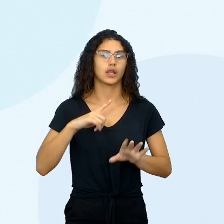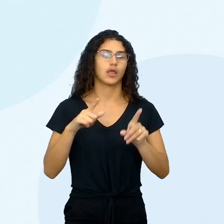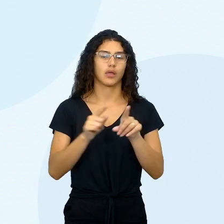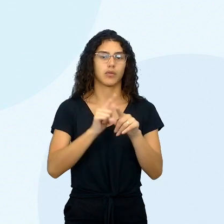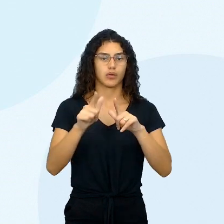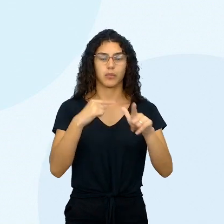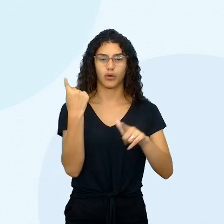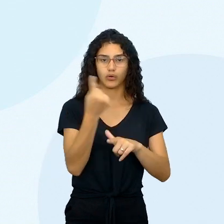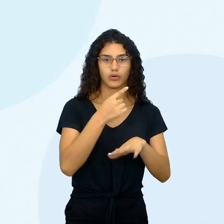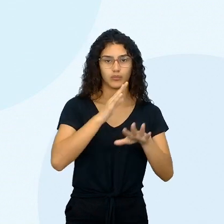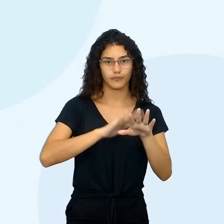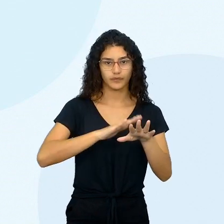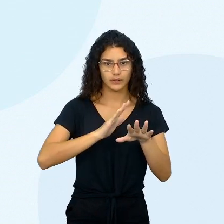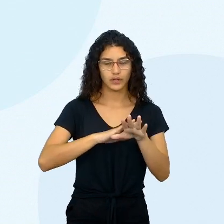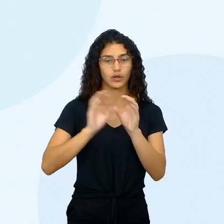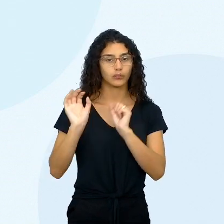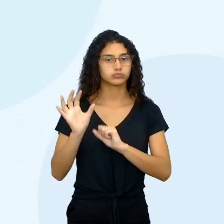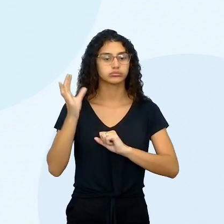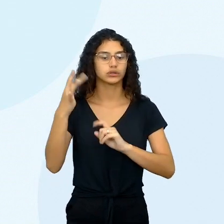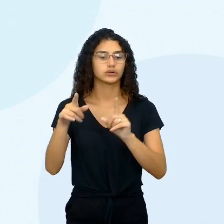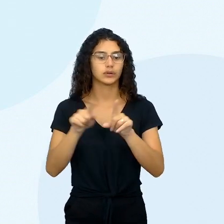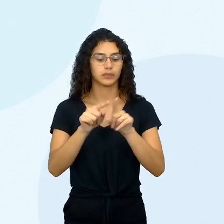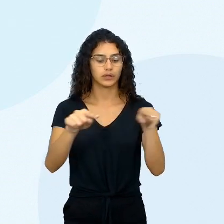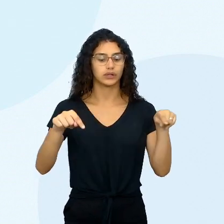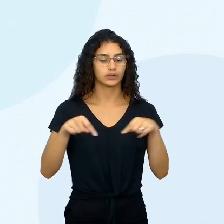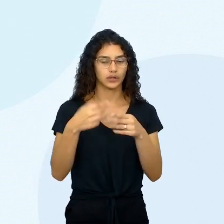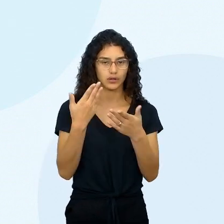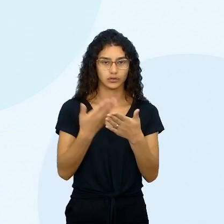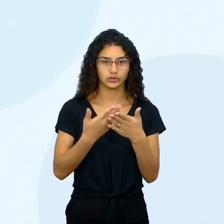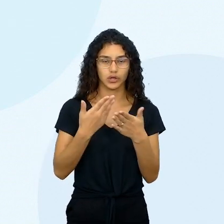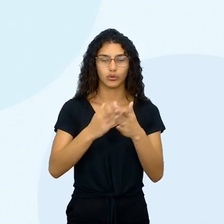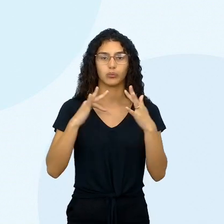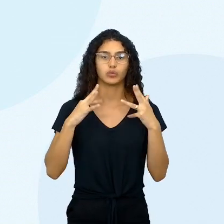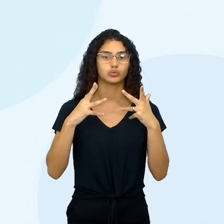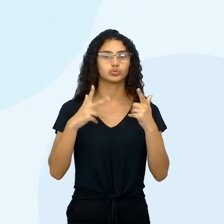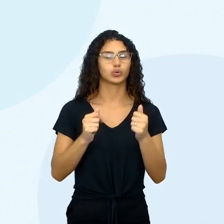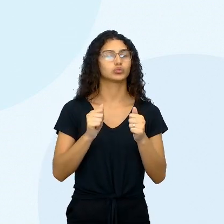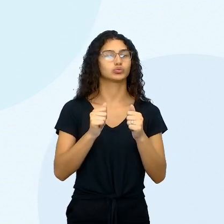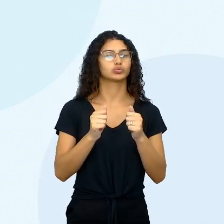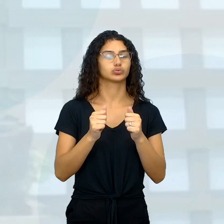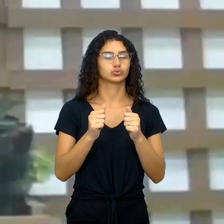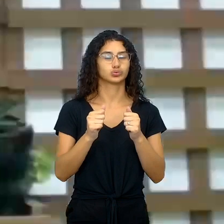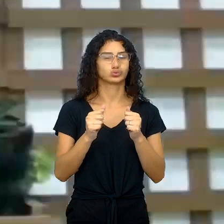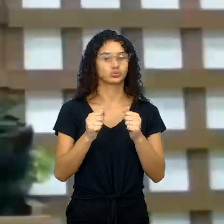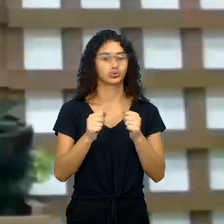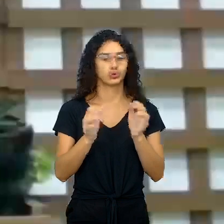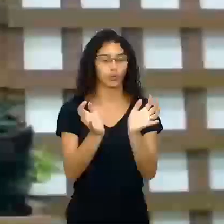trabalho que a gente está fazendo aqui acontecer também em sala de aula para todos os anos de ensino.